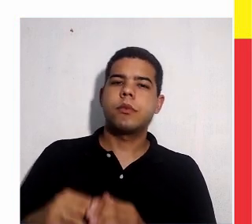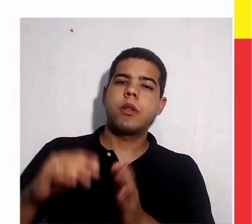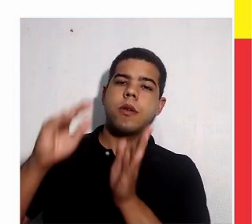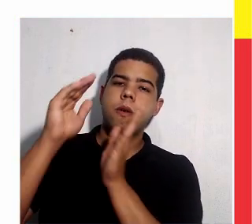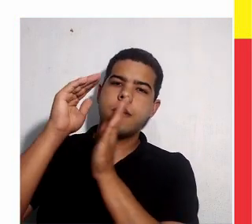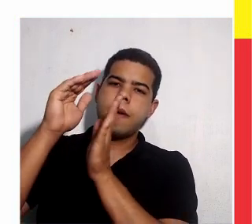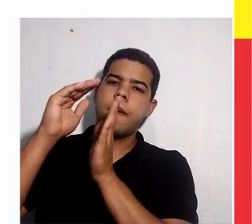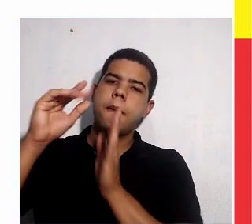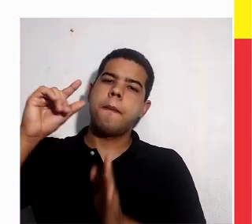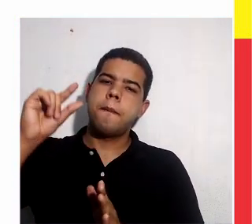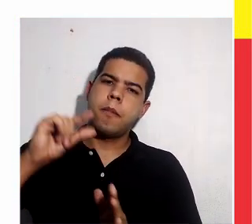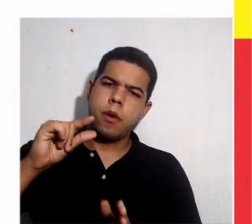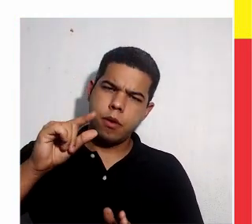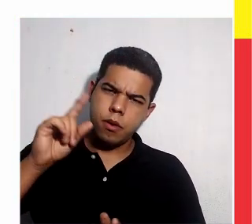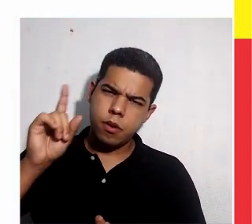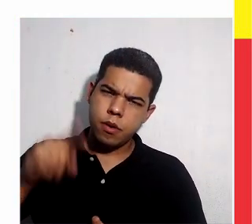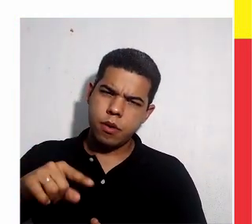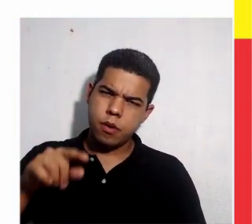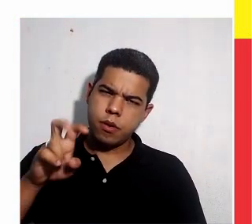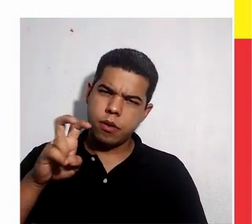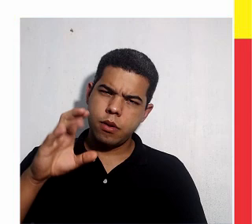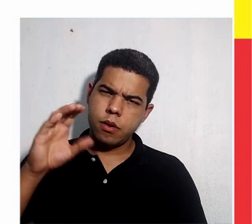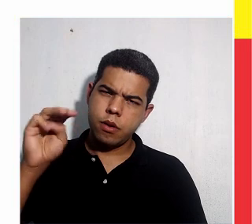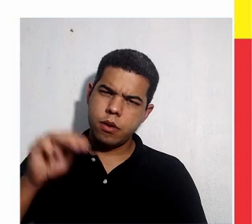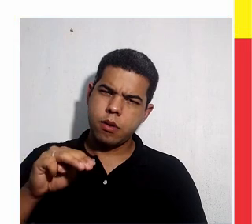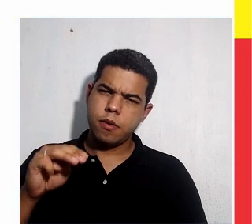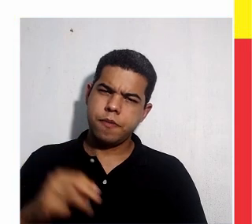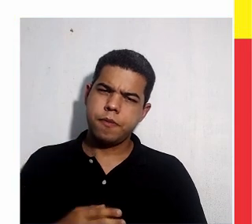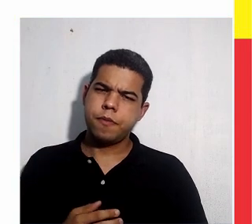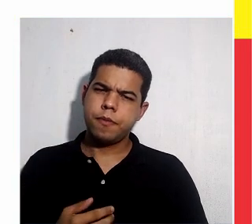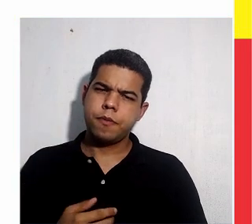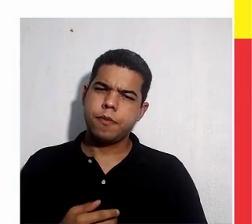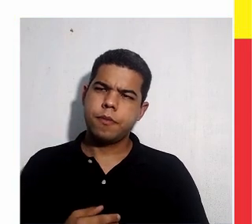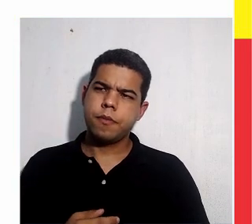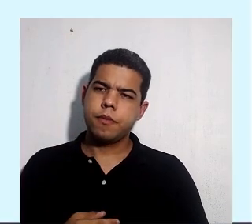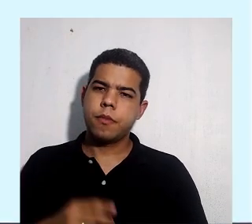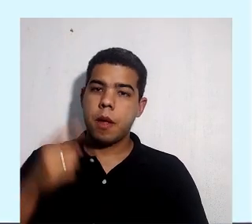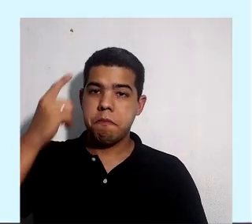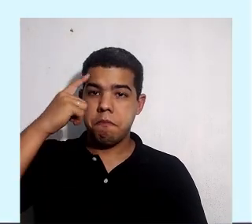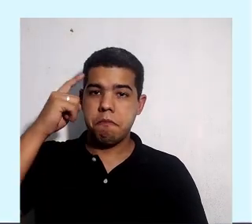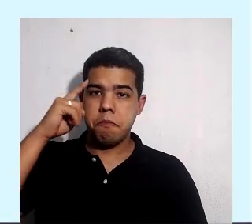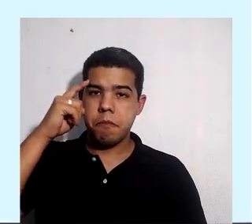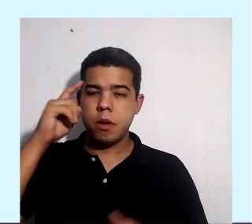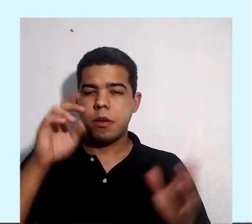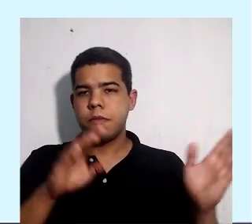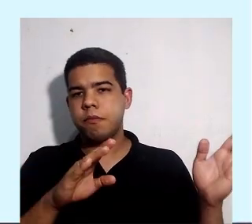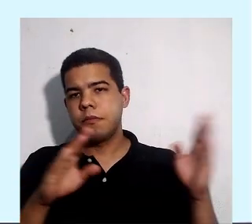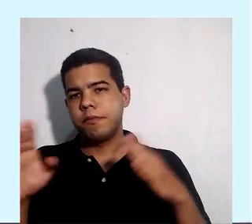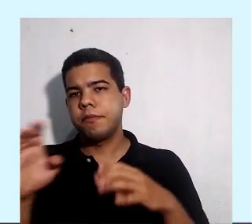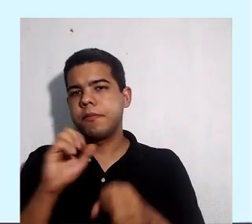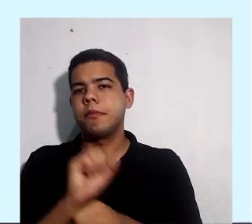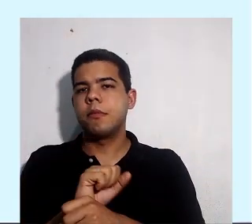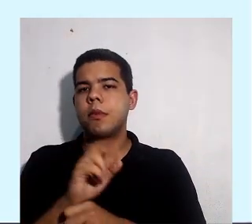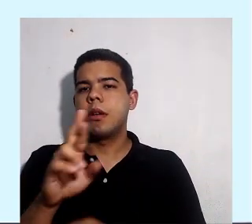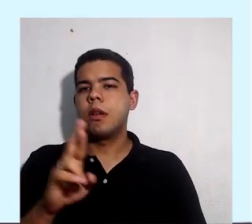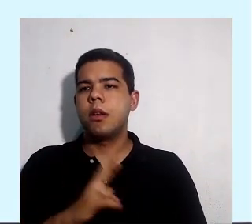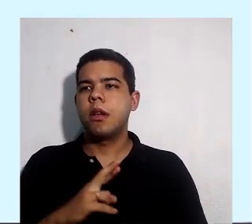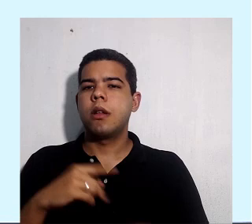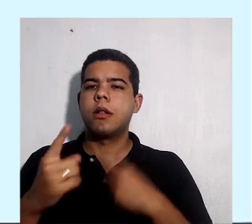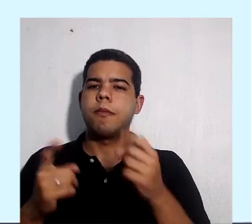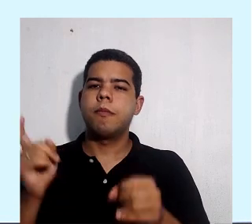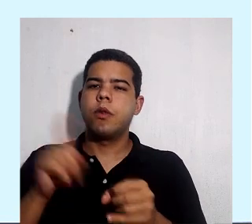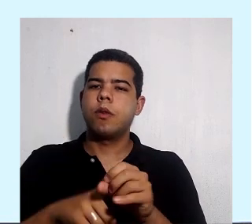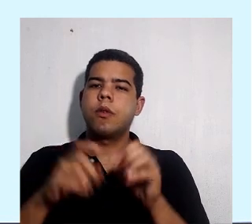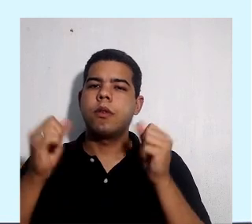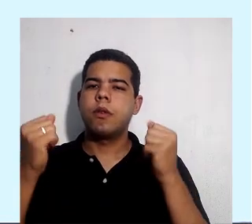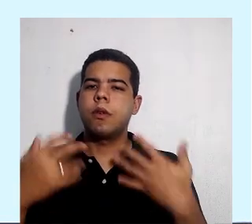triângulo é de 5 centímetros. Como é que eu faço isso? Então, pense, dê pausa no vídeo e tente fazer a sua solução.